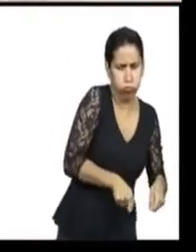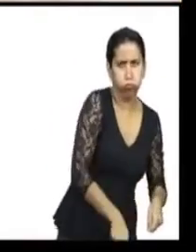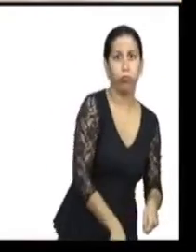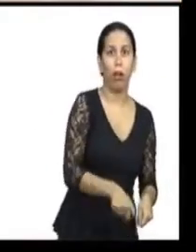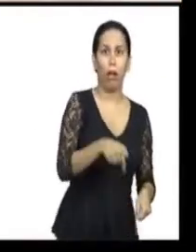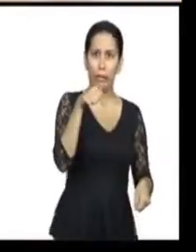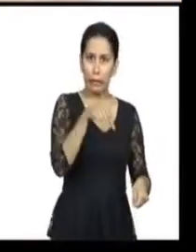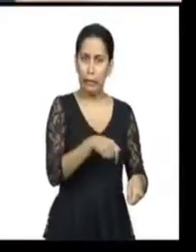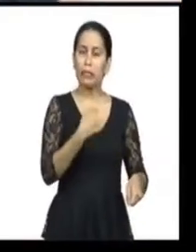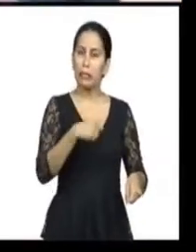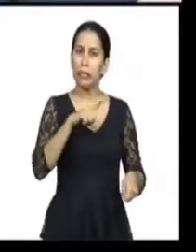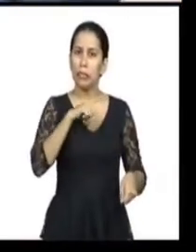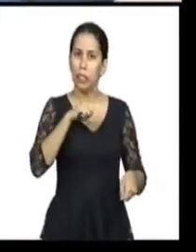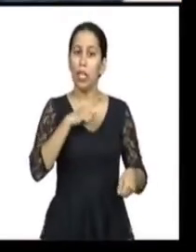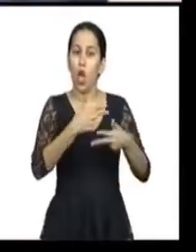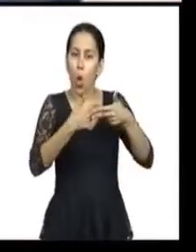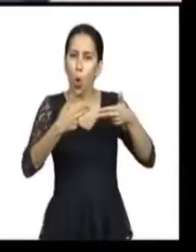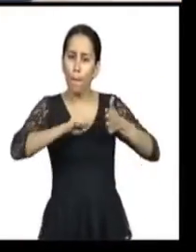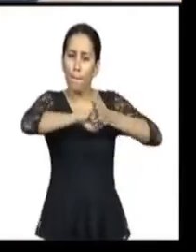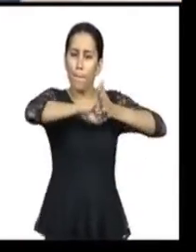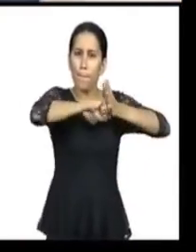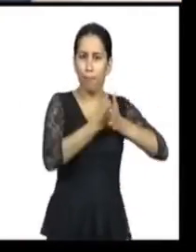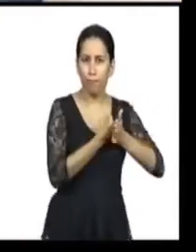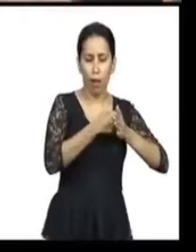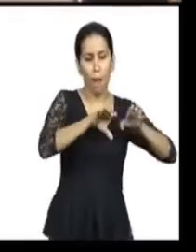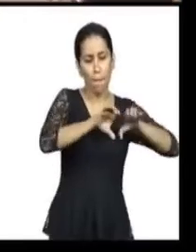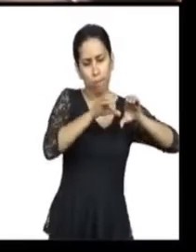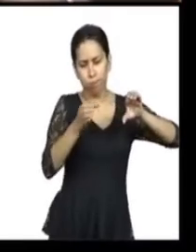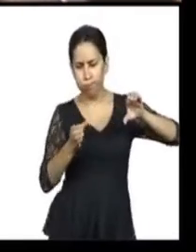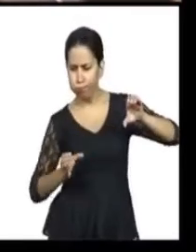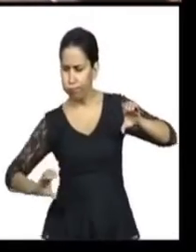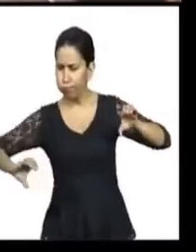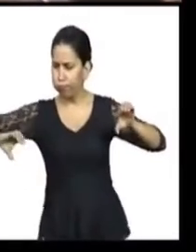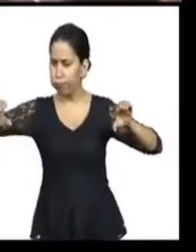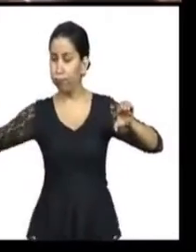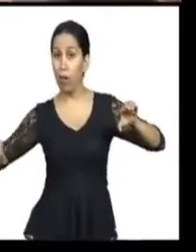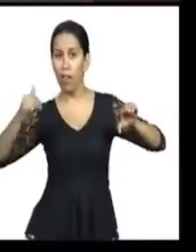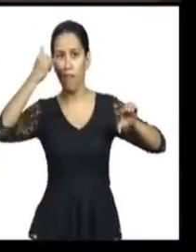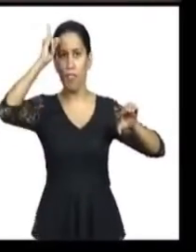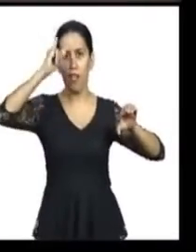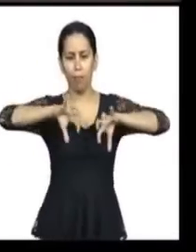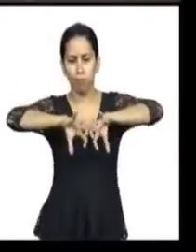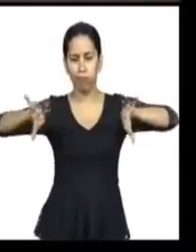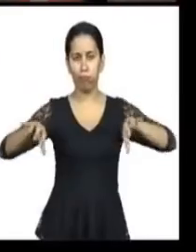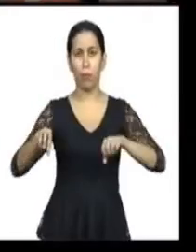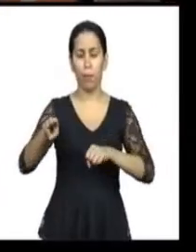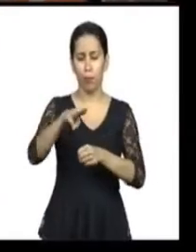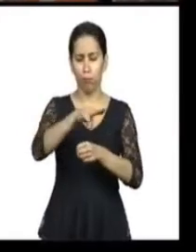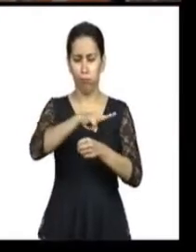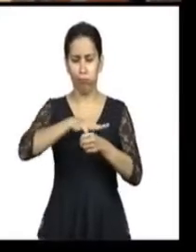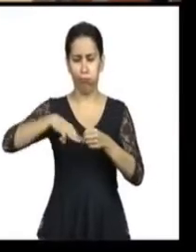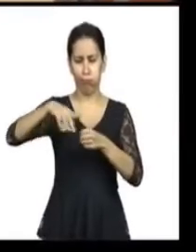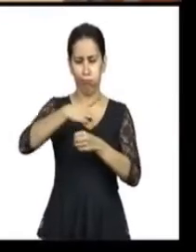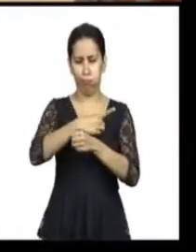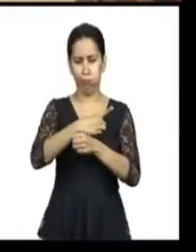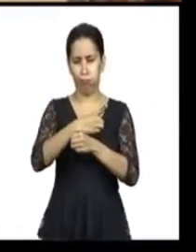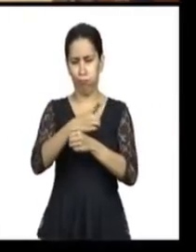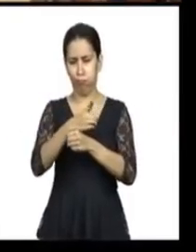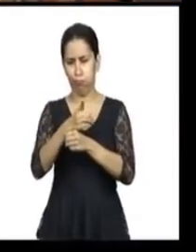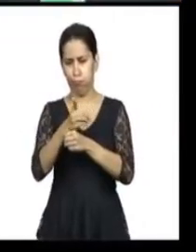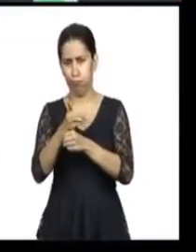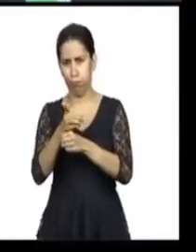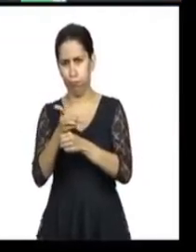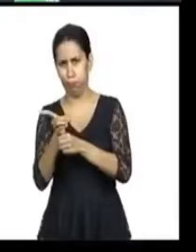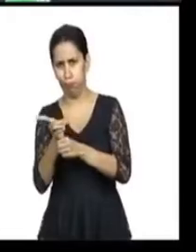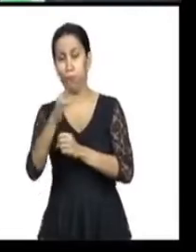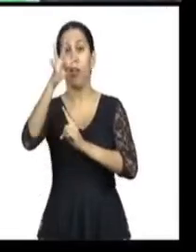ter dispositivos de bloqueio para evitar que se soltem. Um manômetro, um termômetro e uma válvula de escape